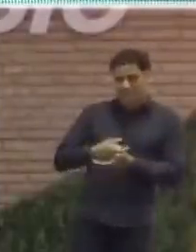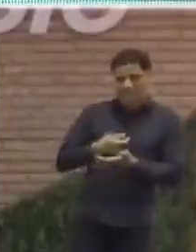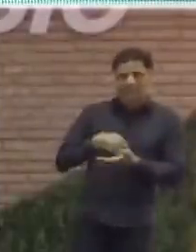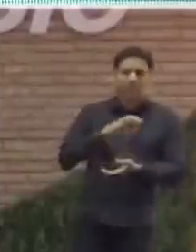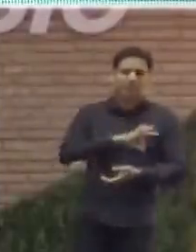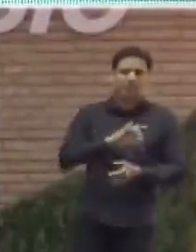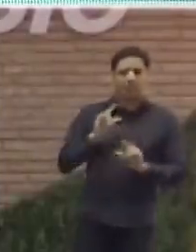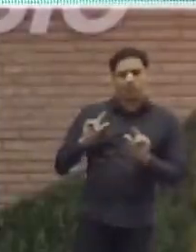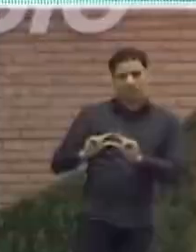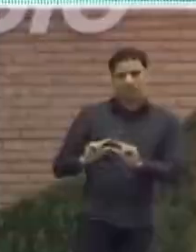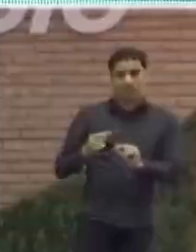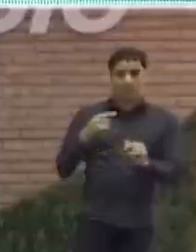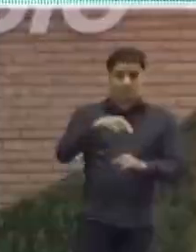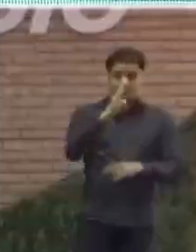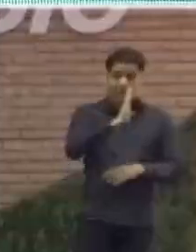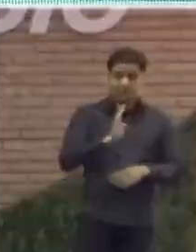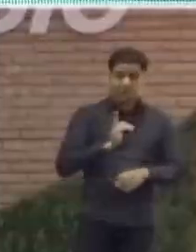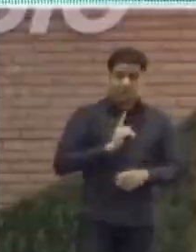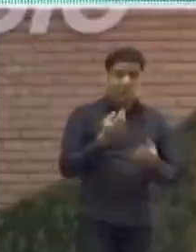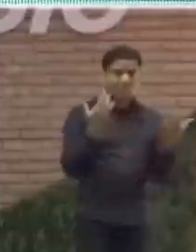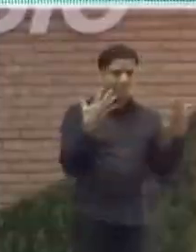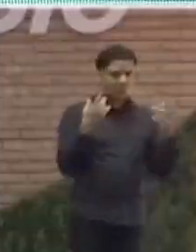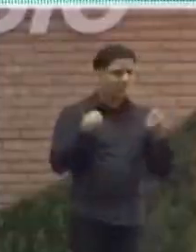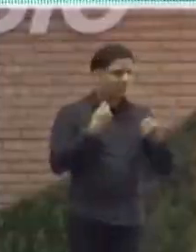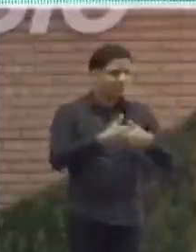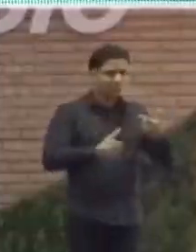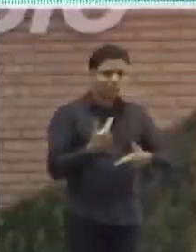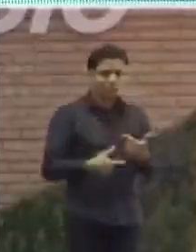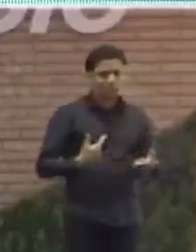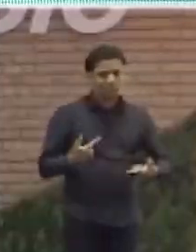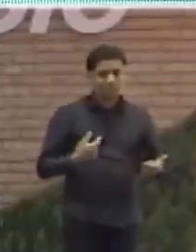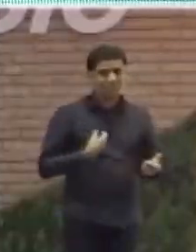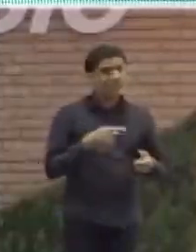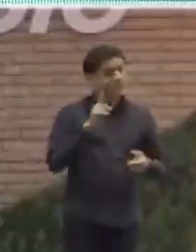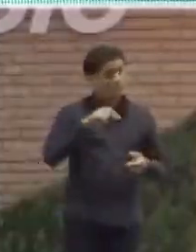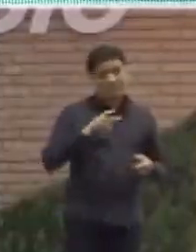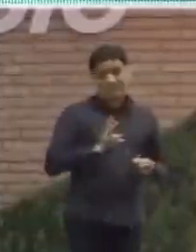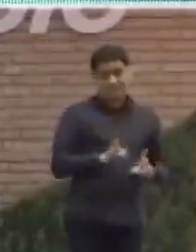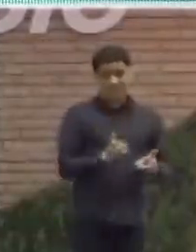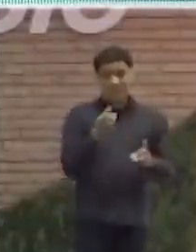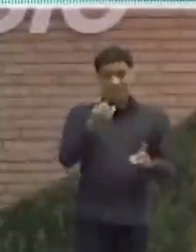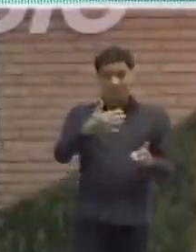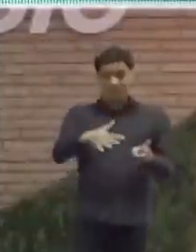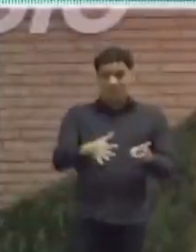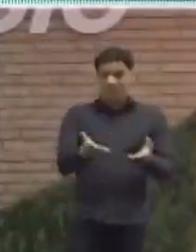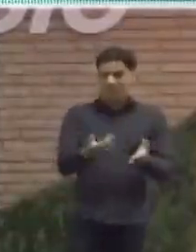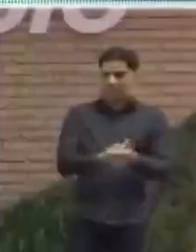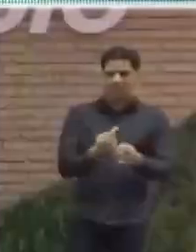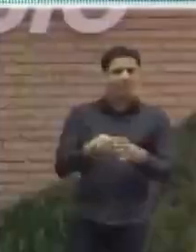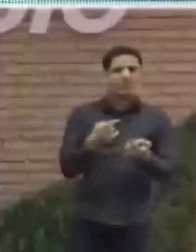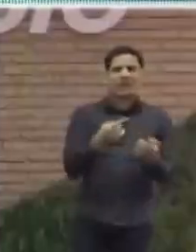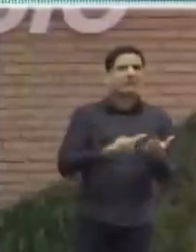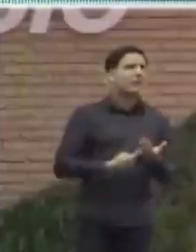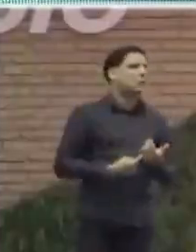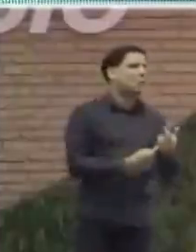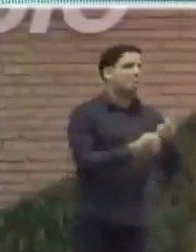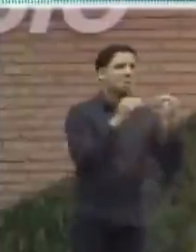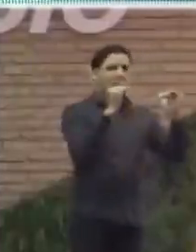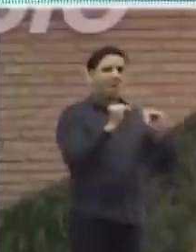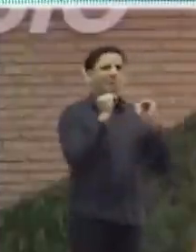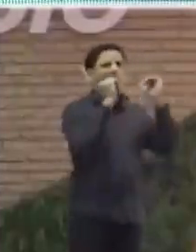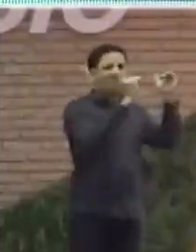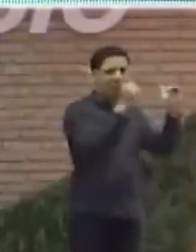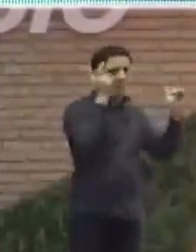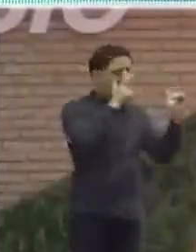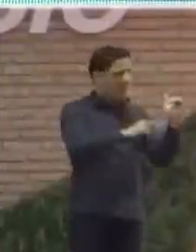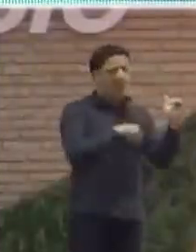obra e barata. Então, não adiantava também você vir com um processo tecnológico de alta produtividade